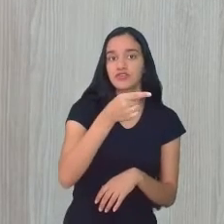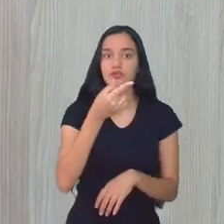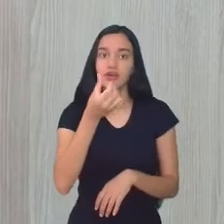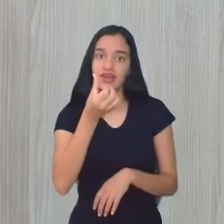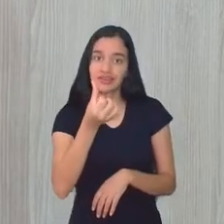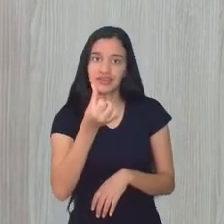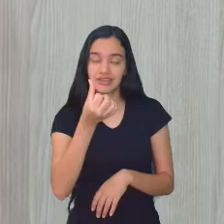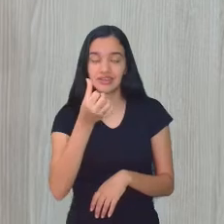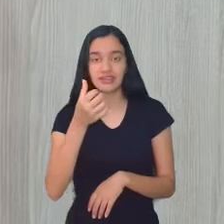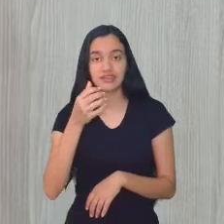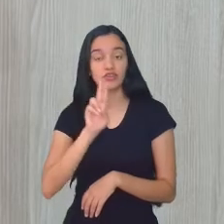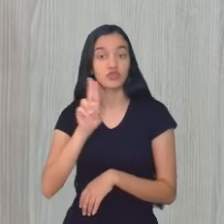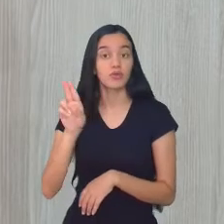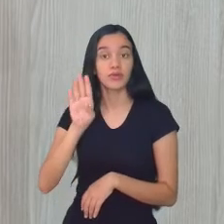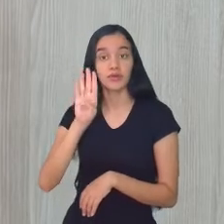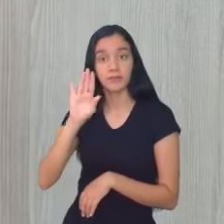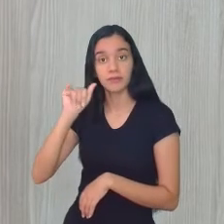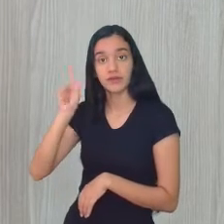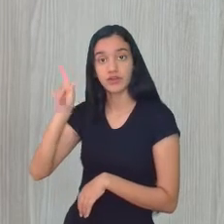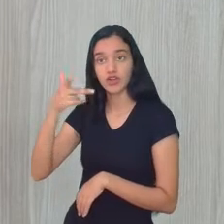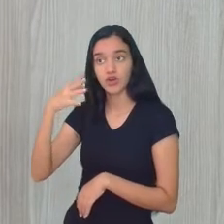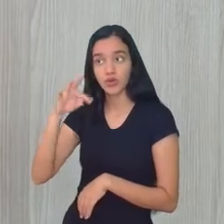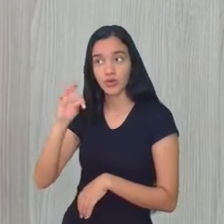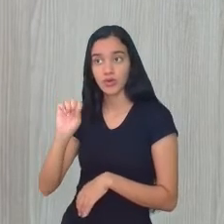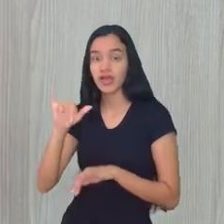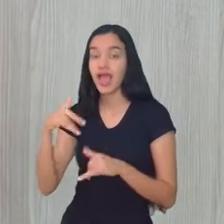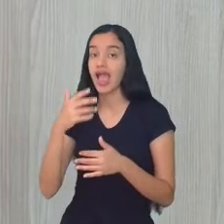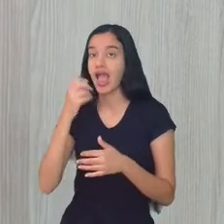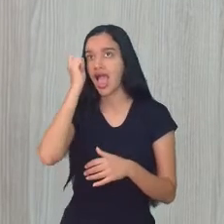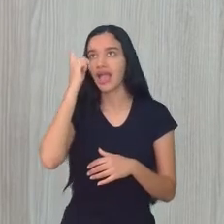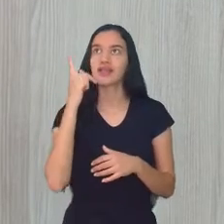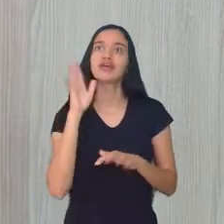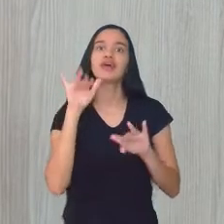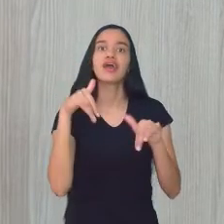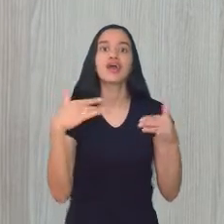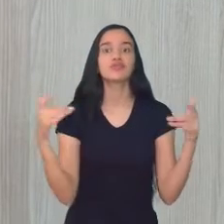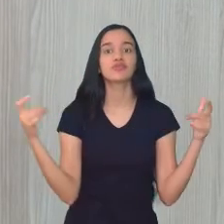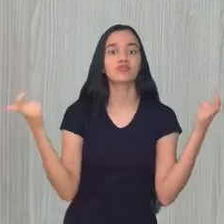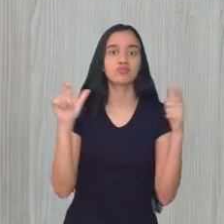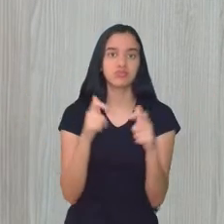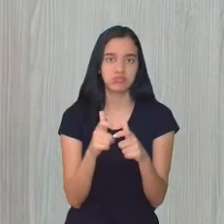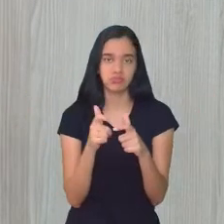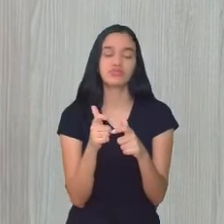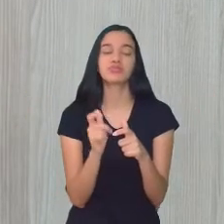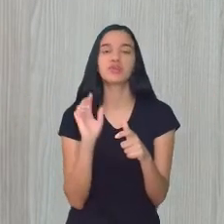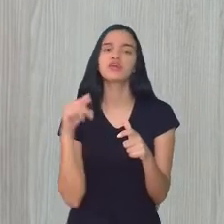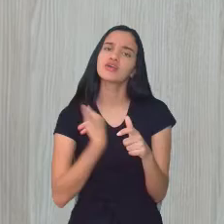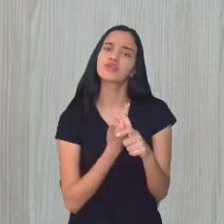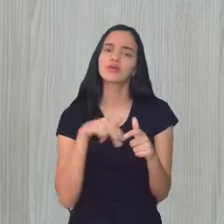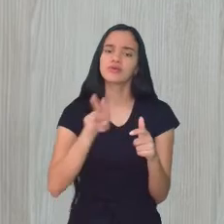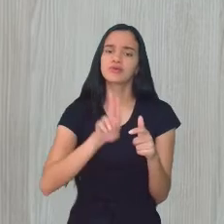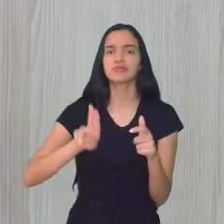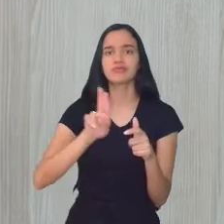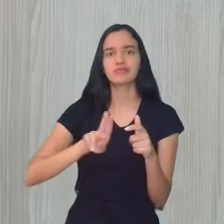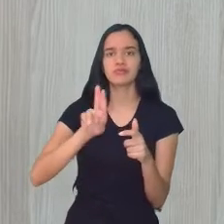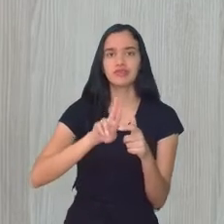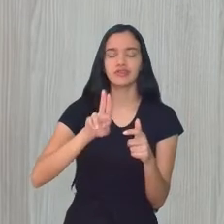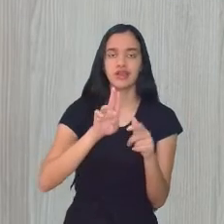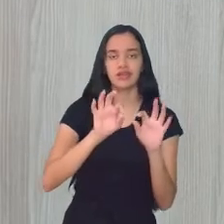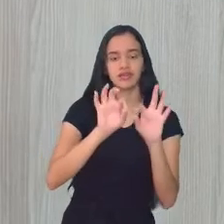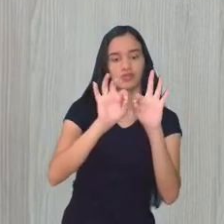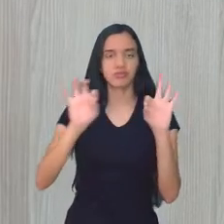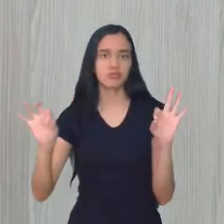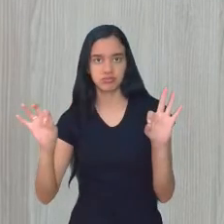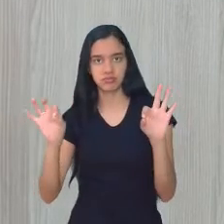nome, bilhões, certo? Então é justamente essa ideia de abreviação que a gente utiliza essas unidades de